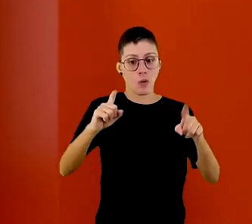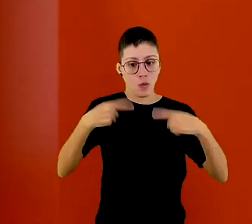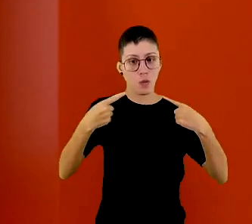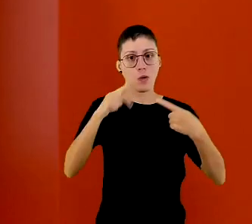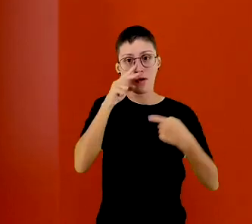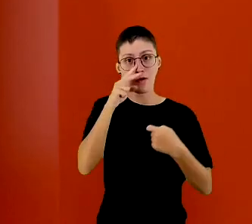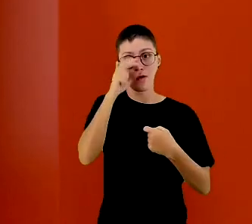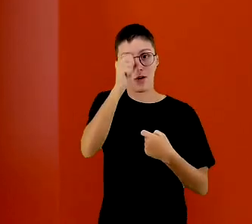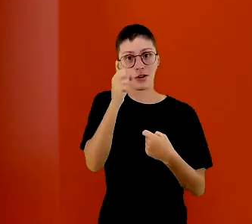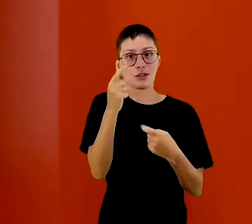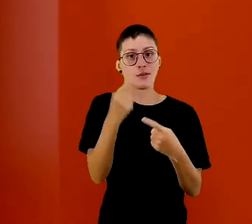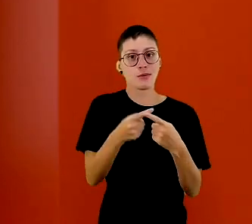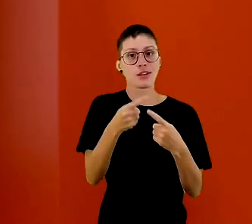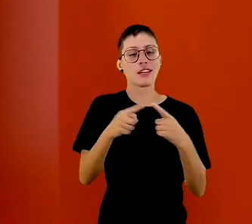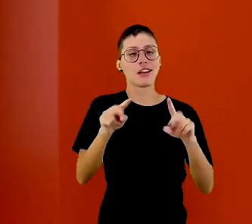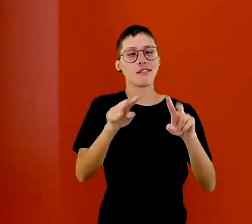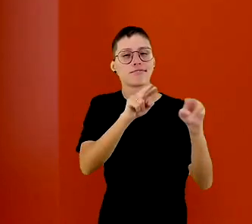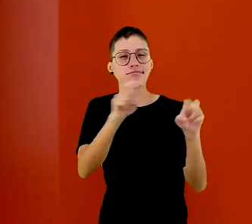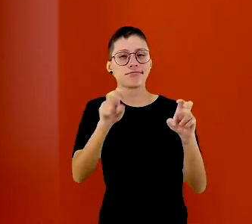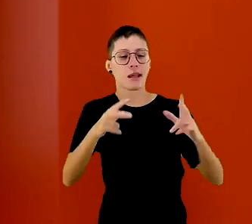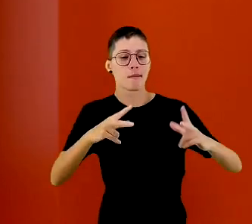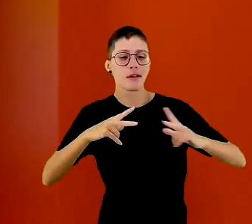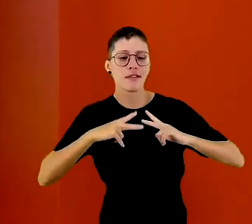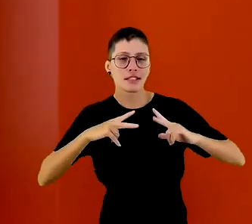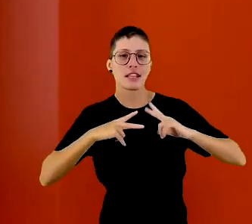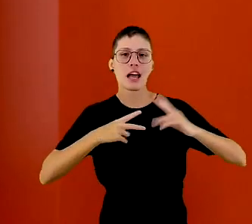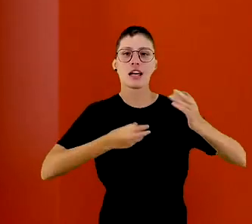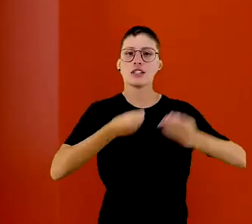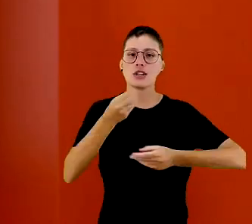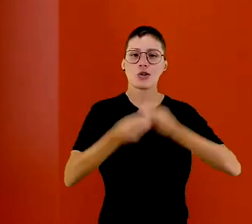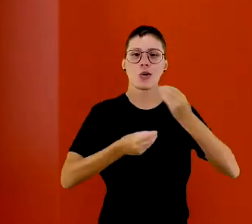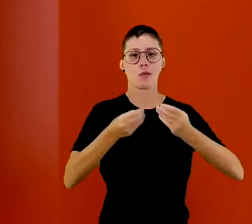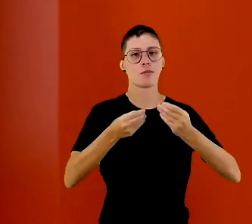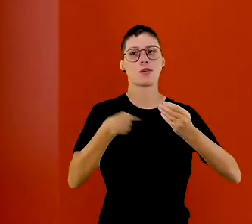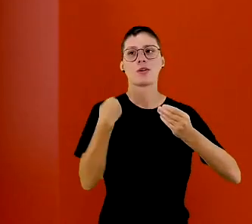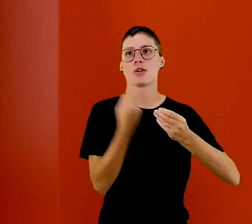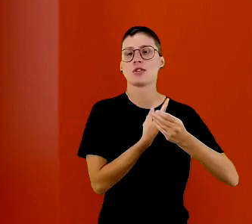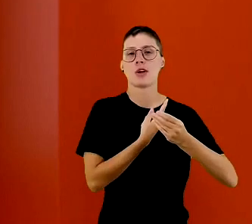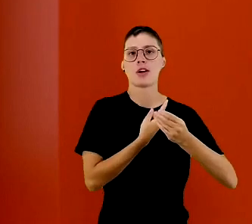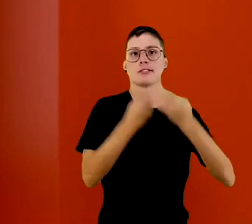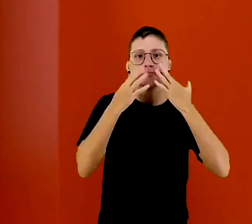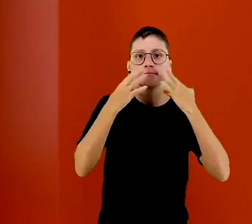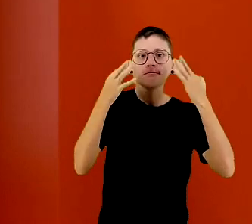tem uma questão de privacidade. Como não deixamos esses dados, de fato,